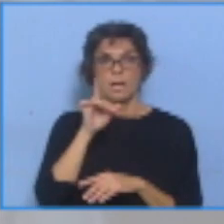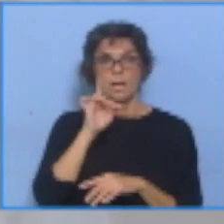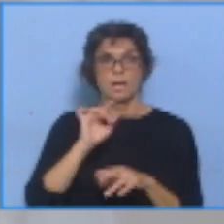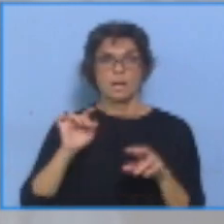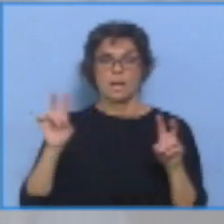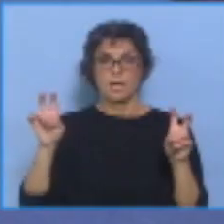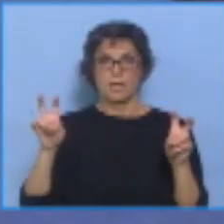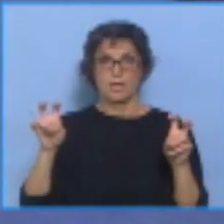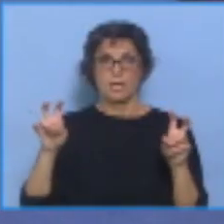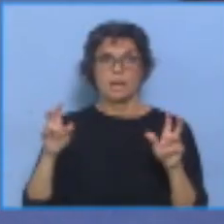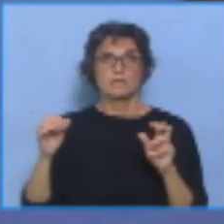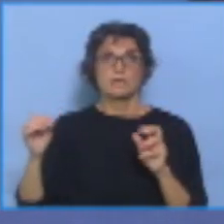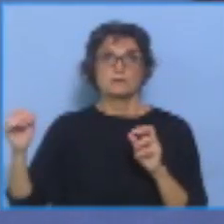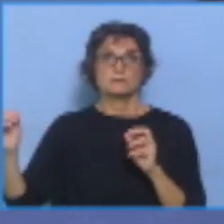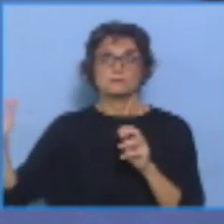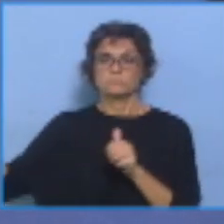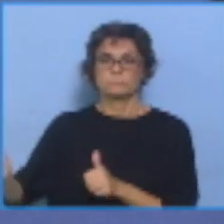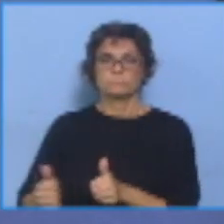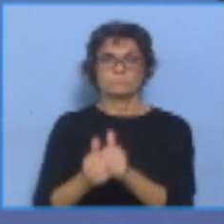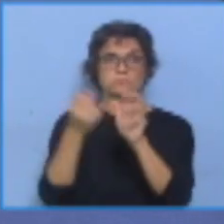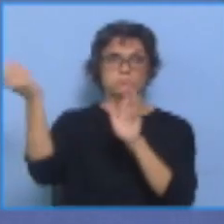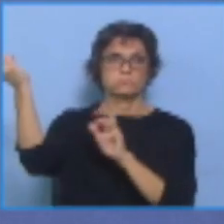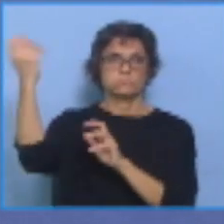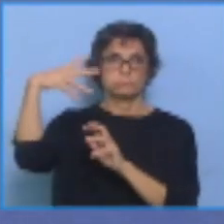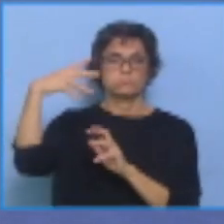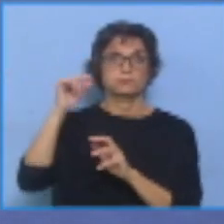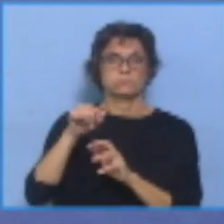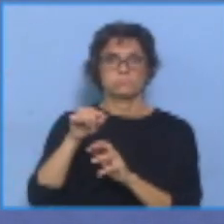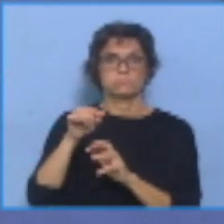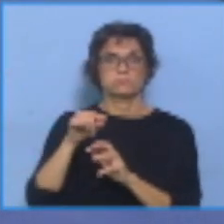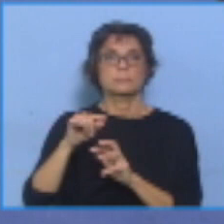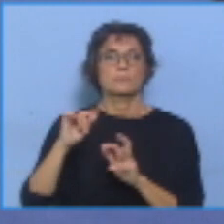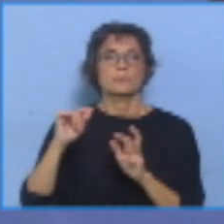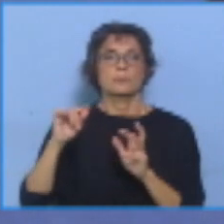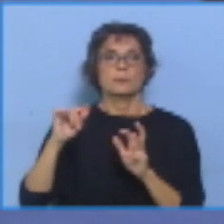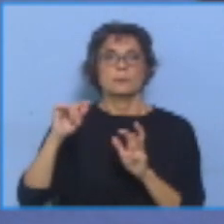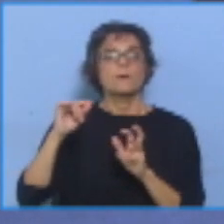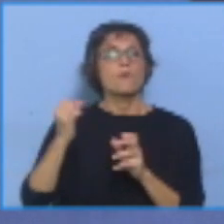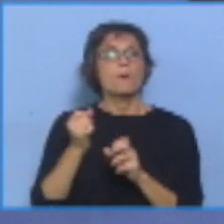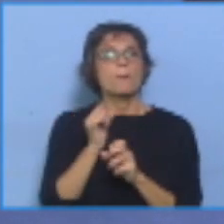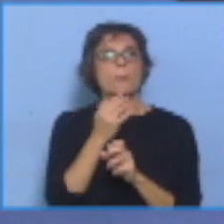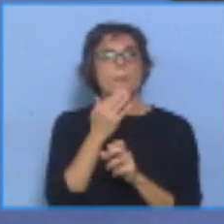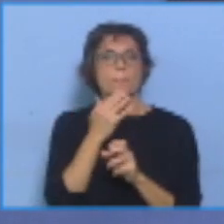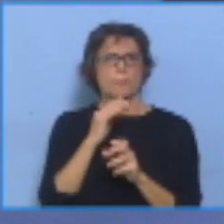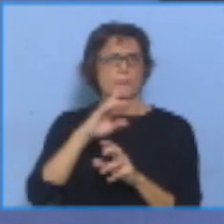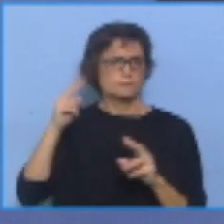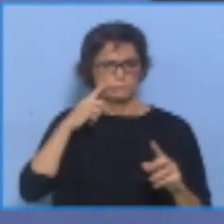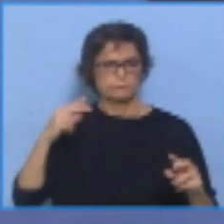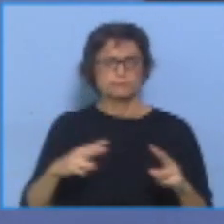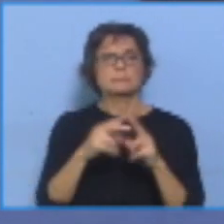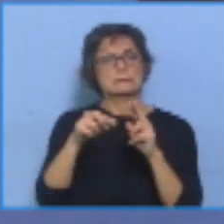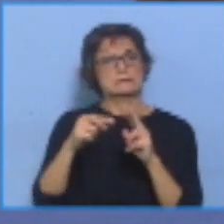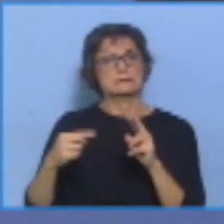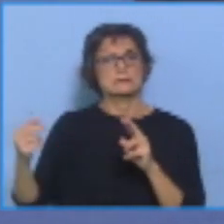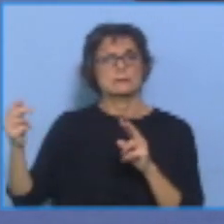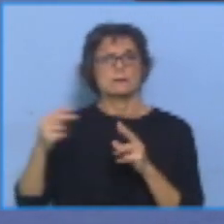ao espanto da luz. Reuniremos no dia 8 e no dia 9 uma série de académicos, conhecidíssimos alguns deles,